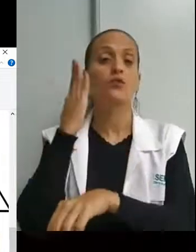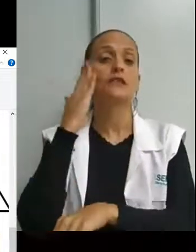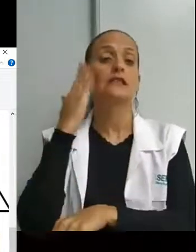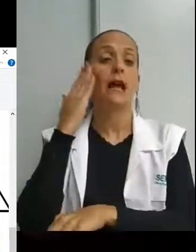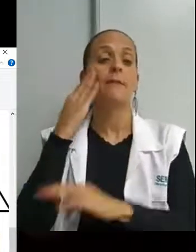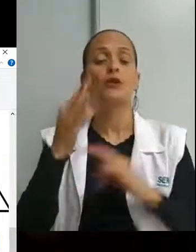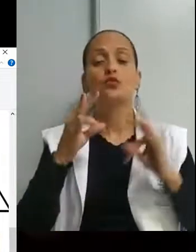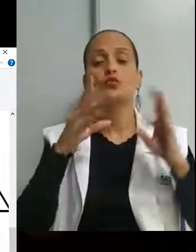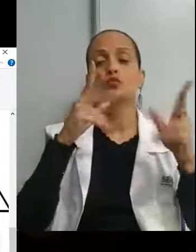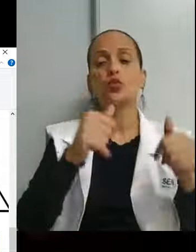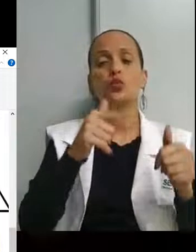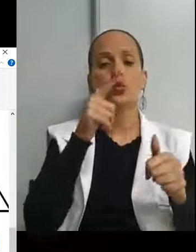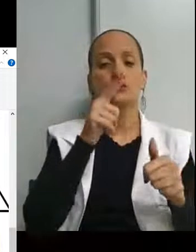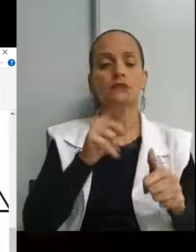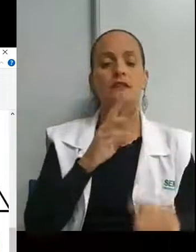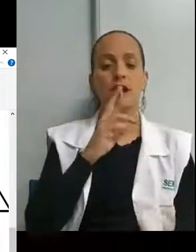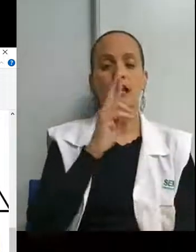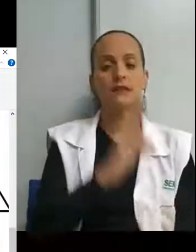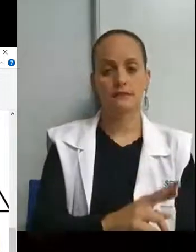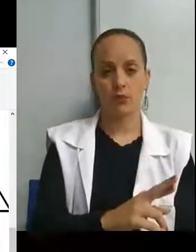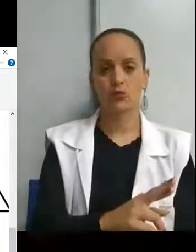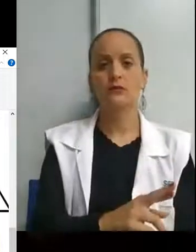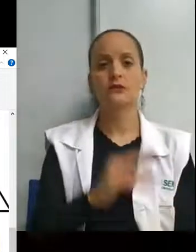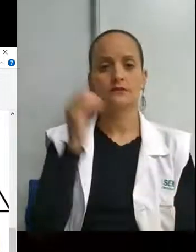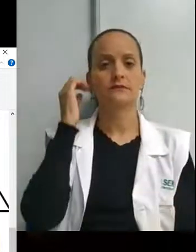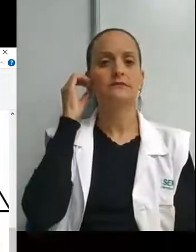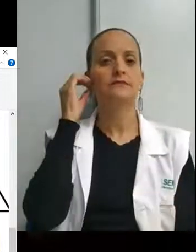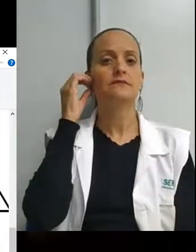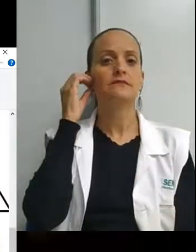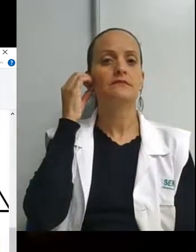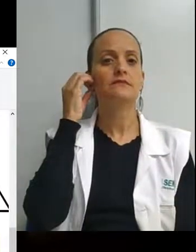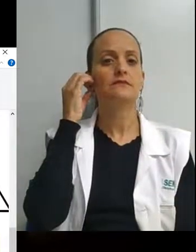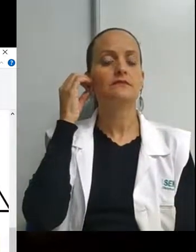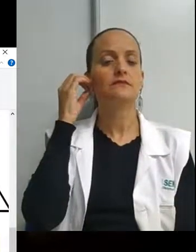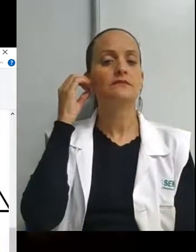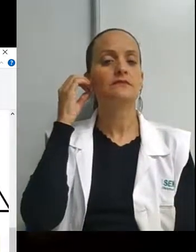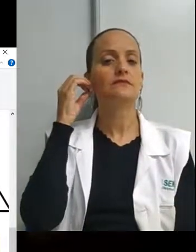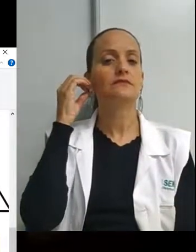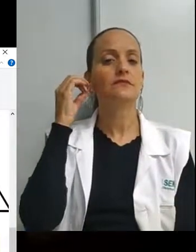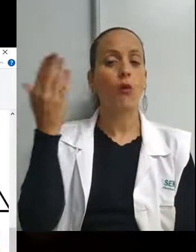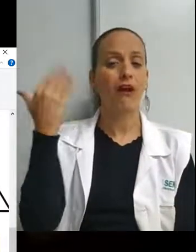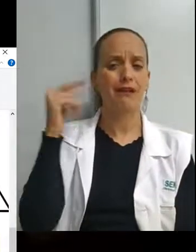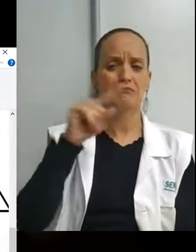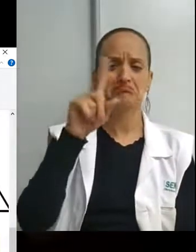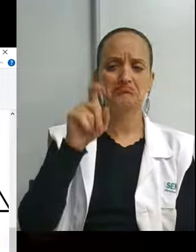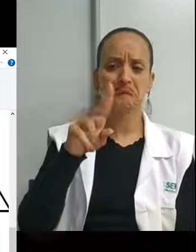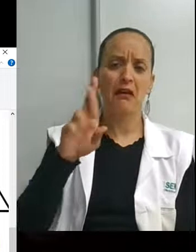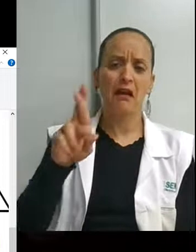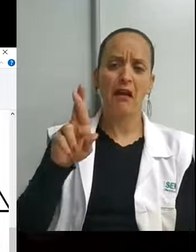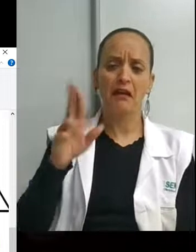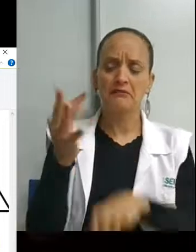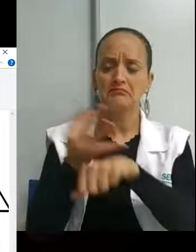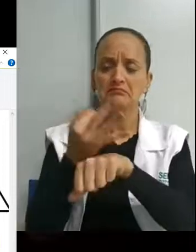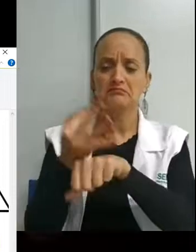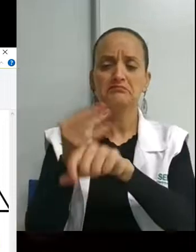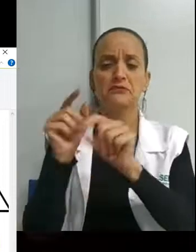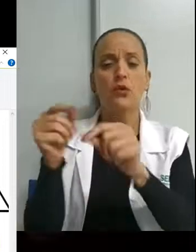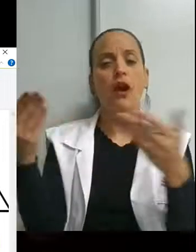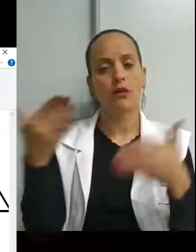certo? Então, aqui, ó, vou apagar essa interrogação aqui, ó, e colocar aqui quem?